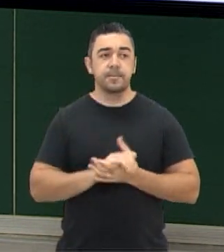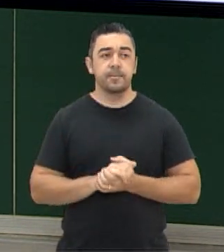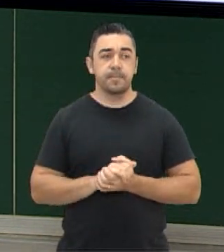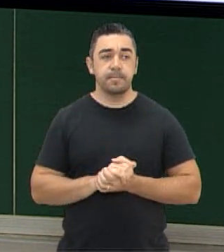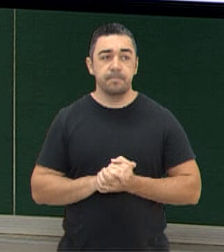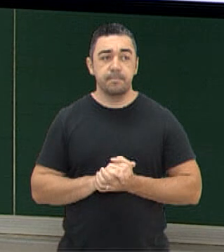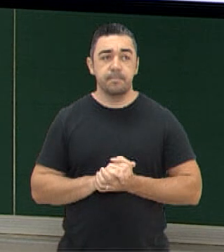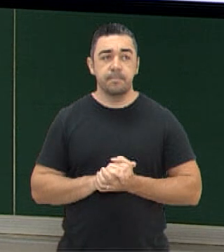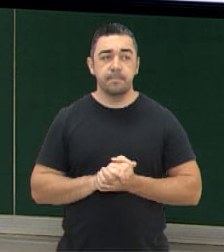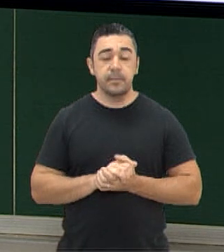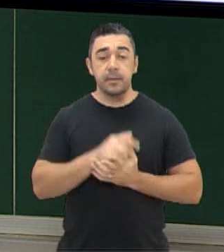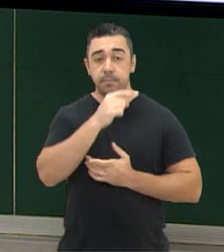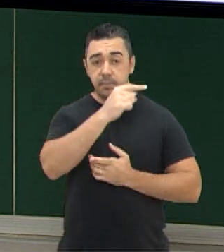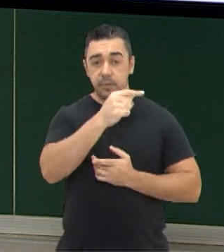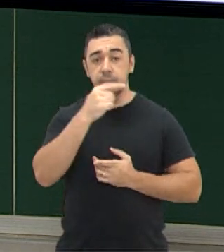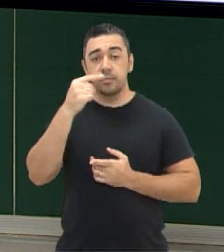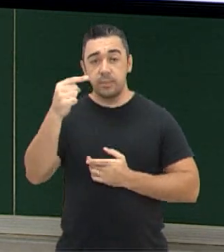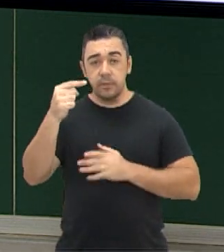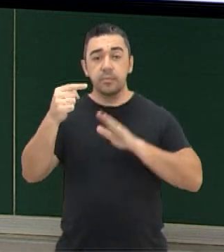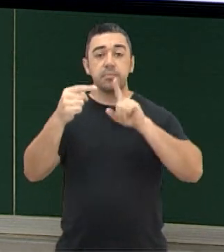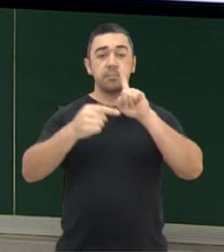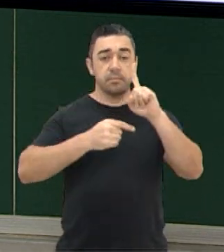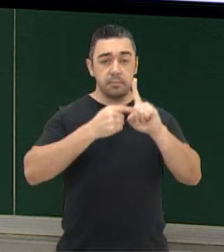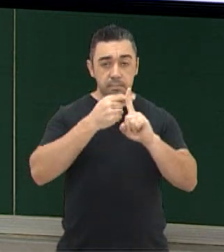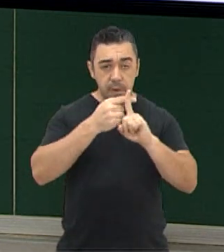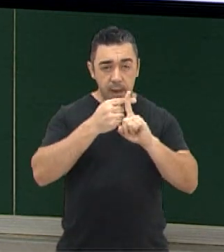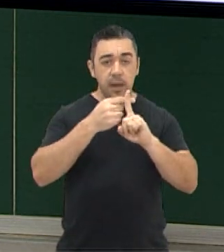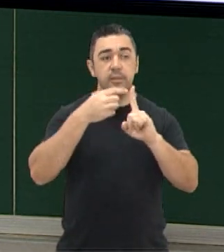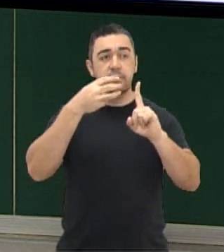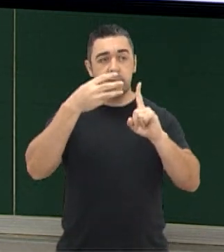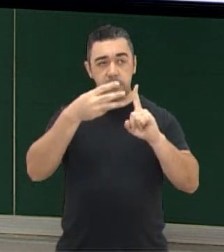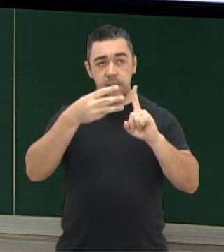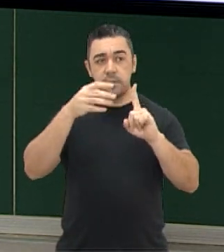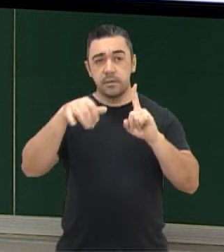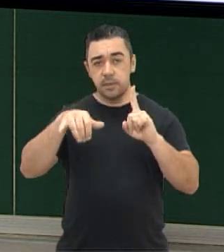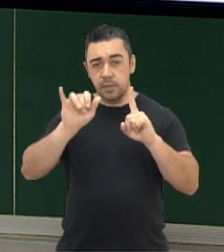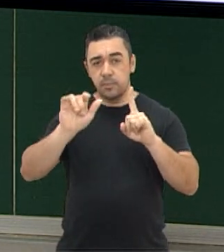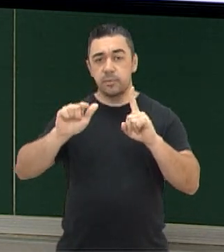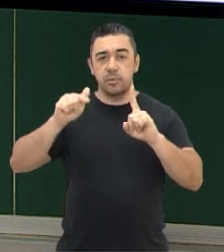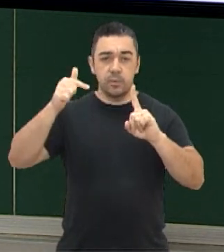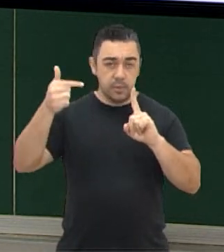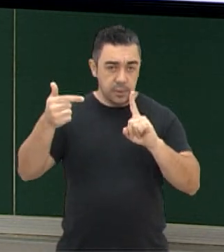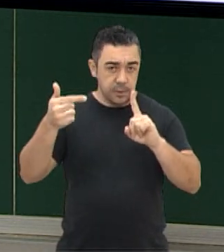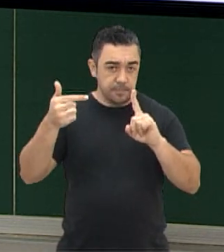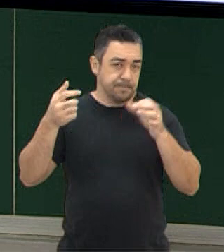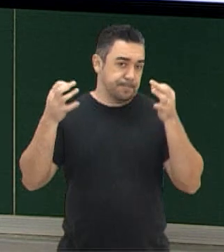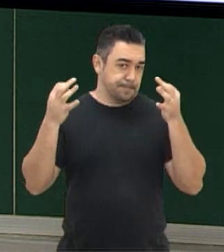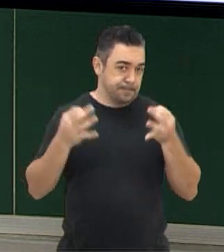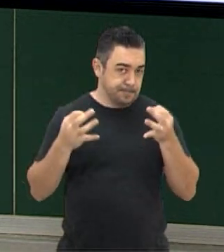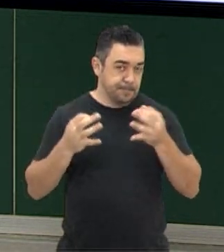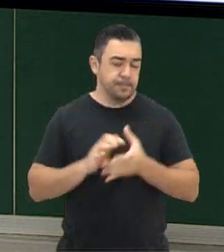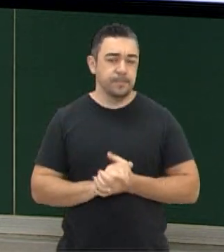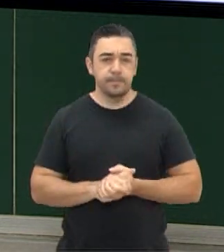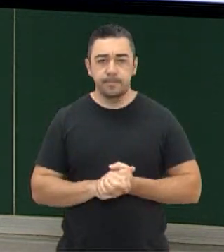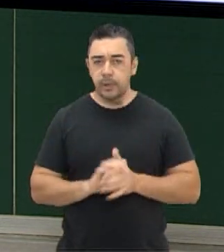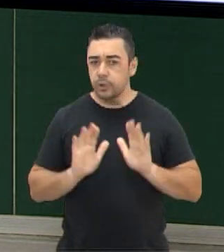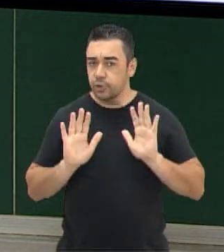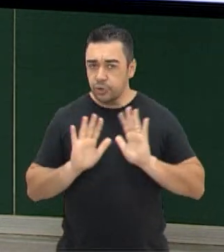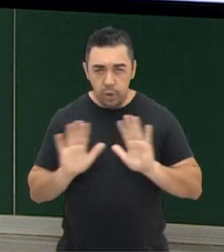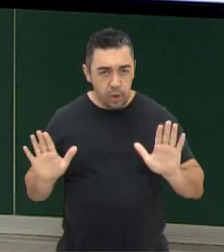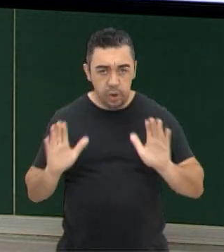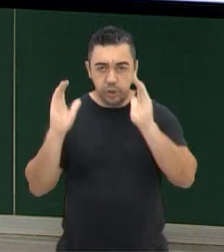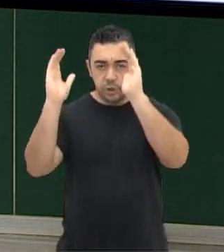8xy. Menos com menos dá mais o quê? 3y ao quadrado. Por enquanto, eu só